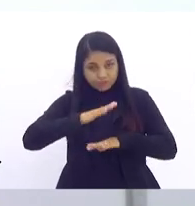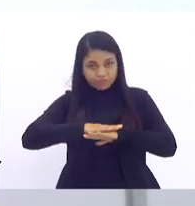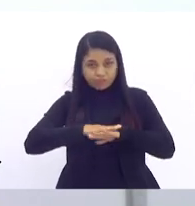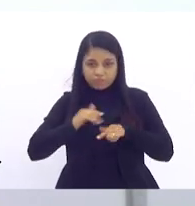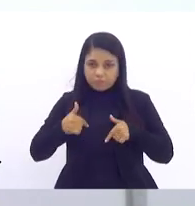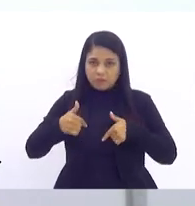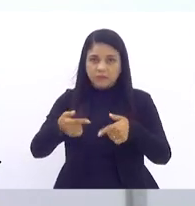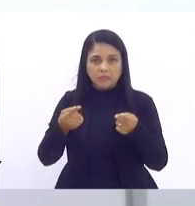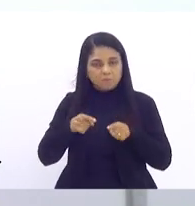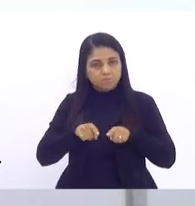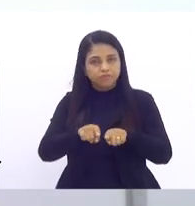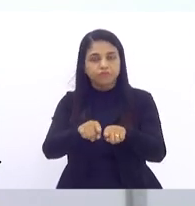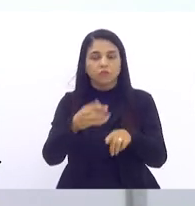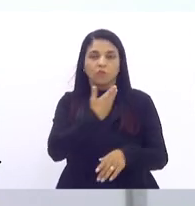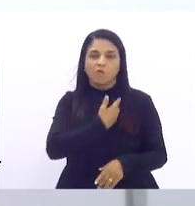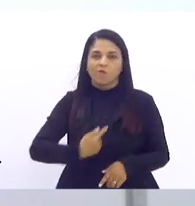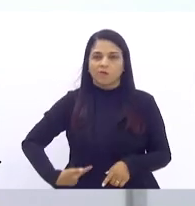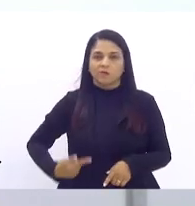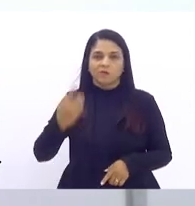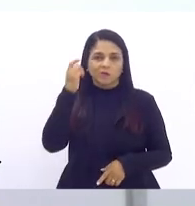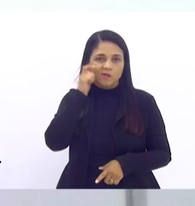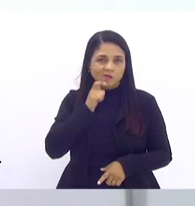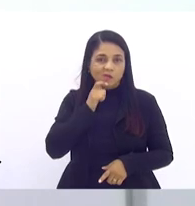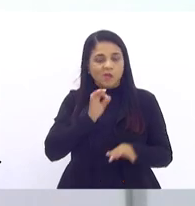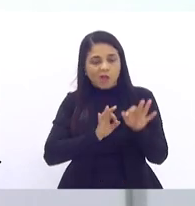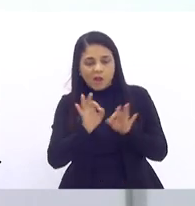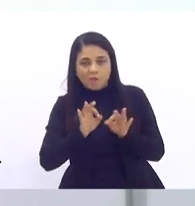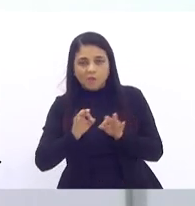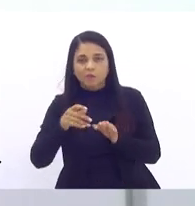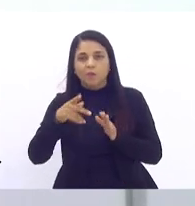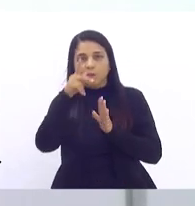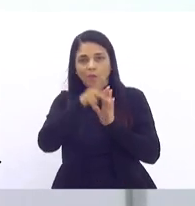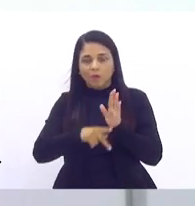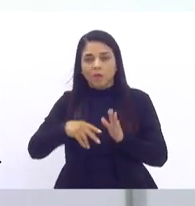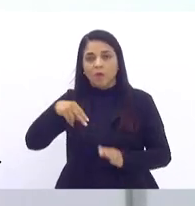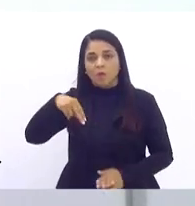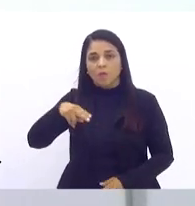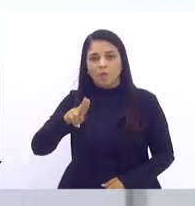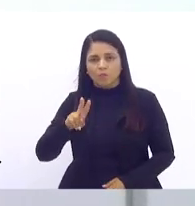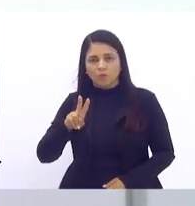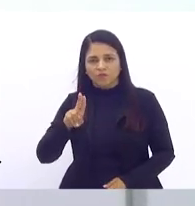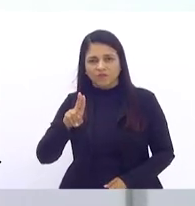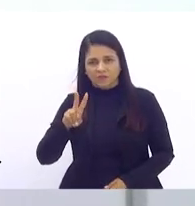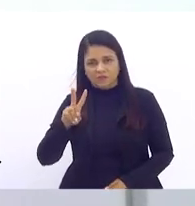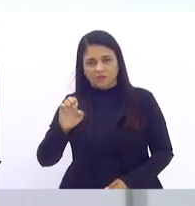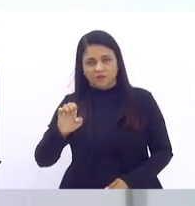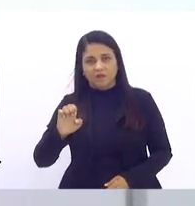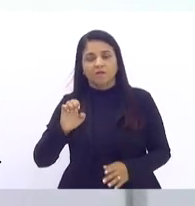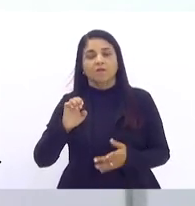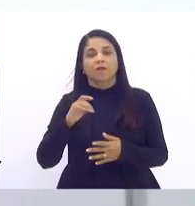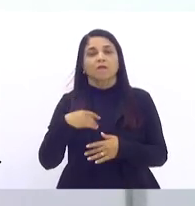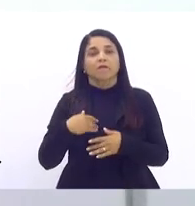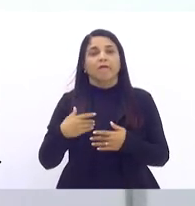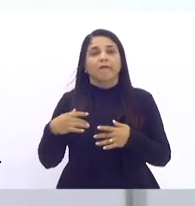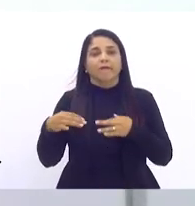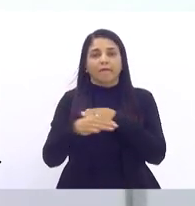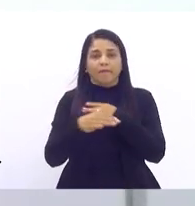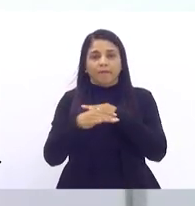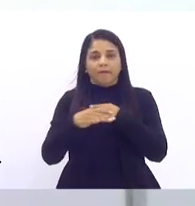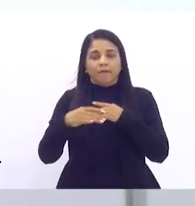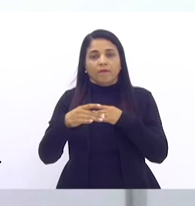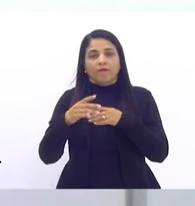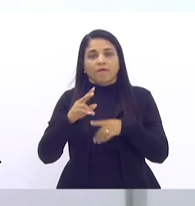parceria com o governador Cláudio Castro elaboramos o projeto do movie que a mobilidade urbana Verde integrada é um corredor